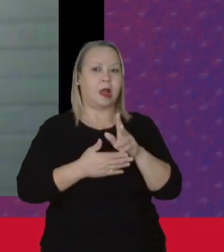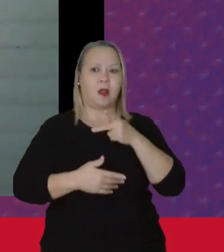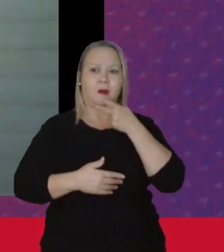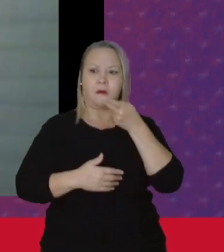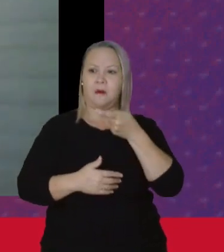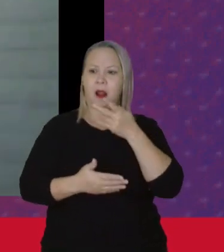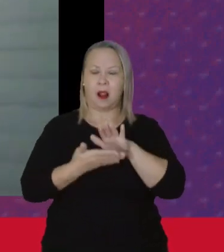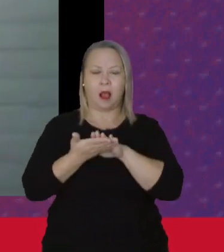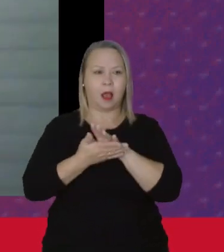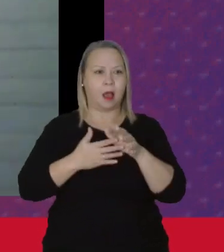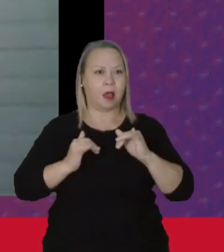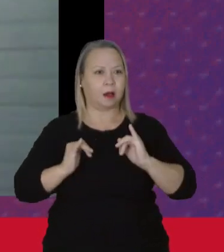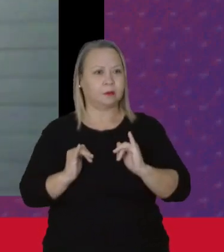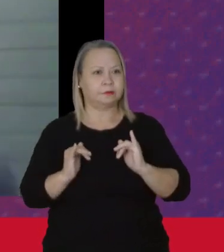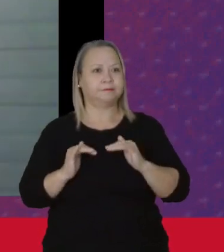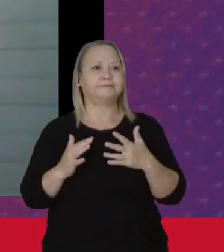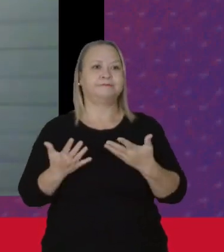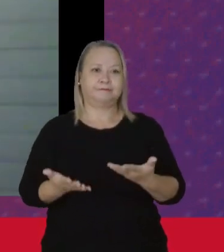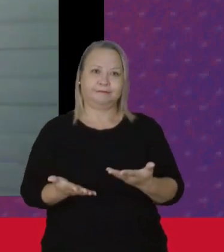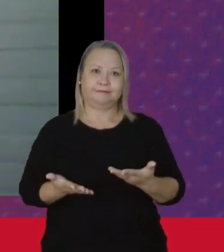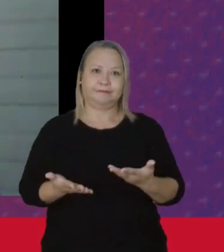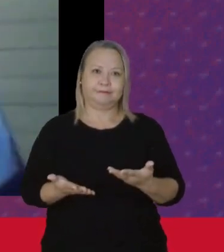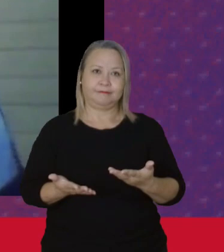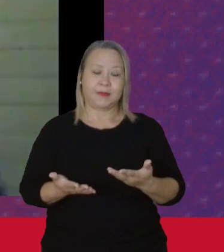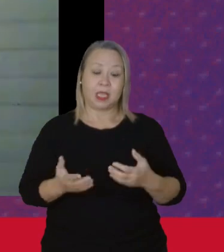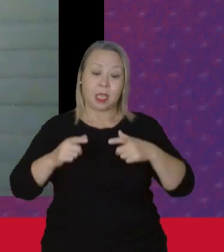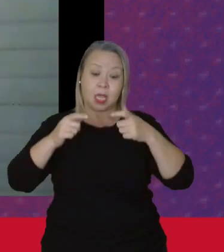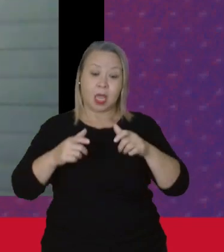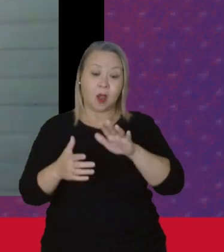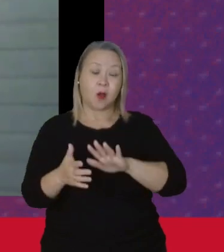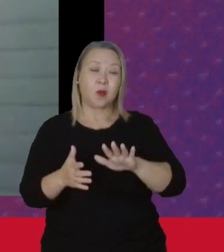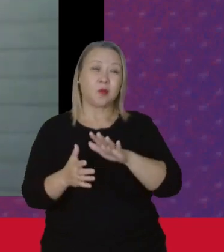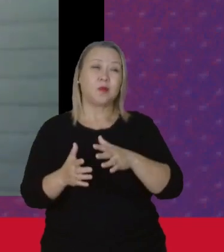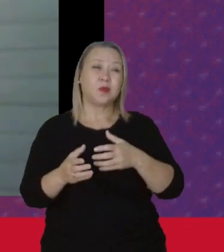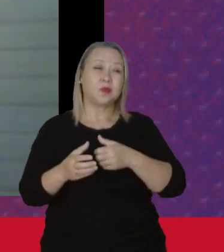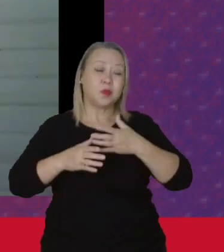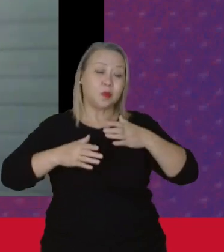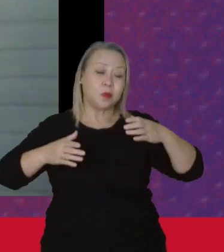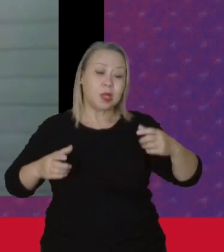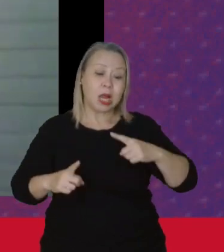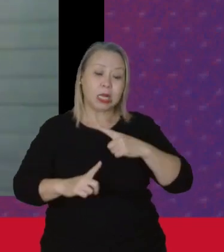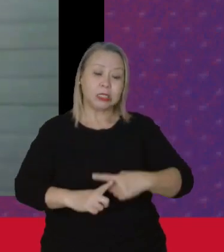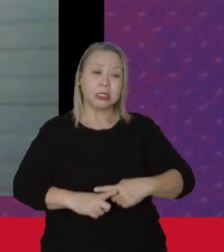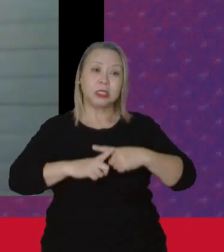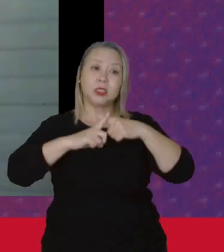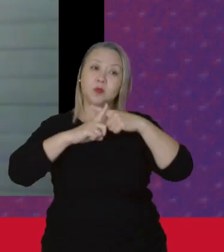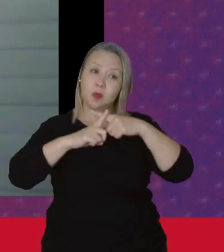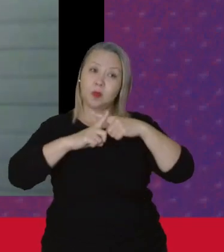pensa. E é um campo muito grande de disputa,